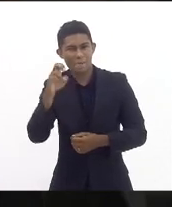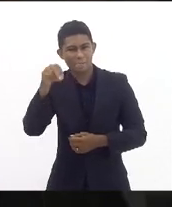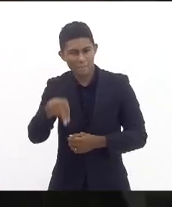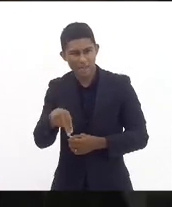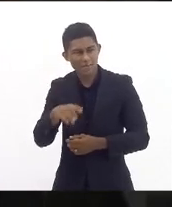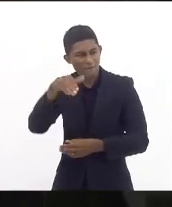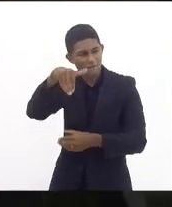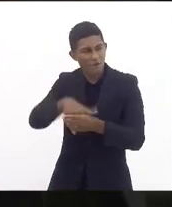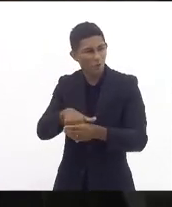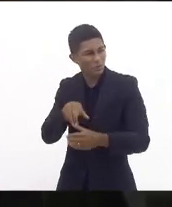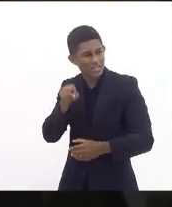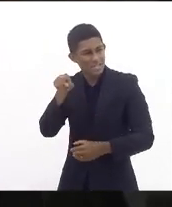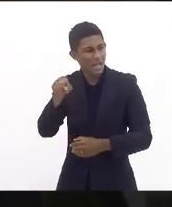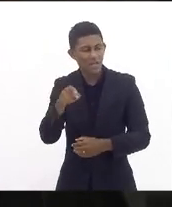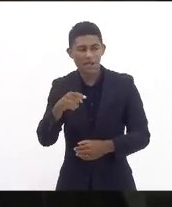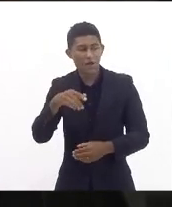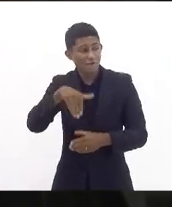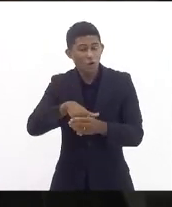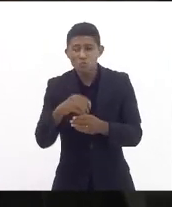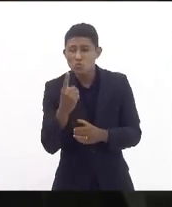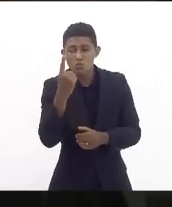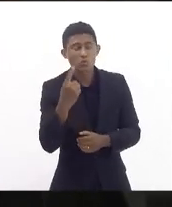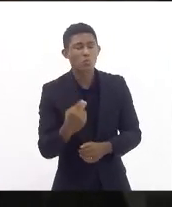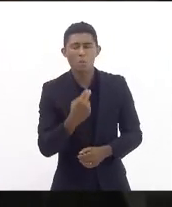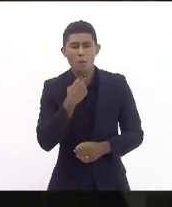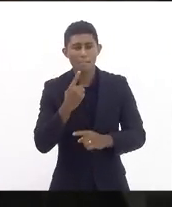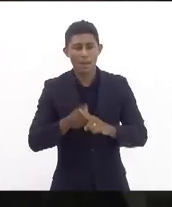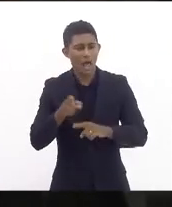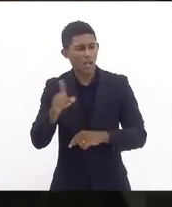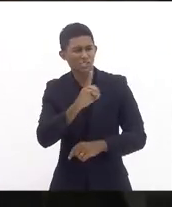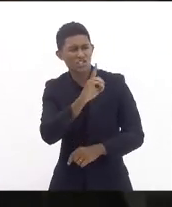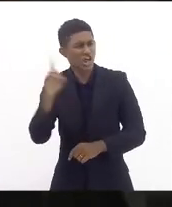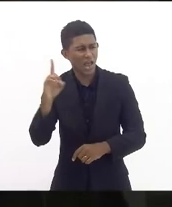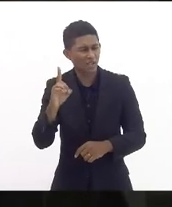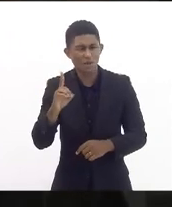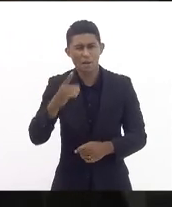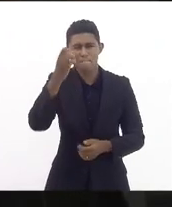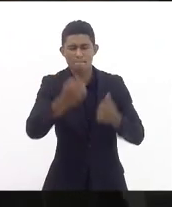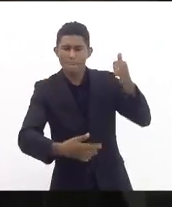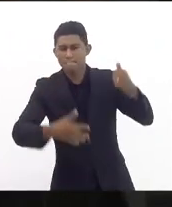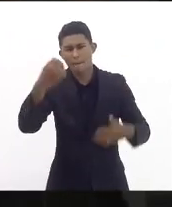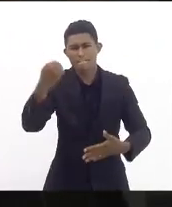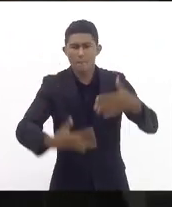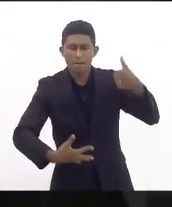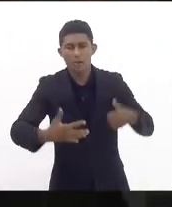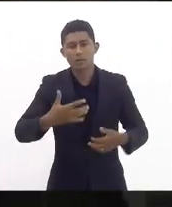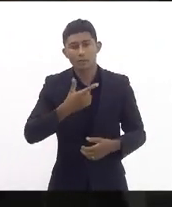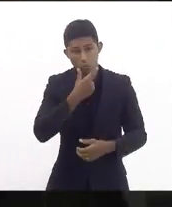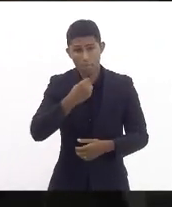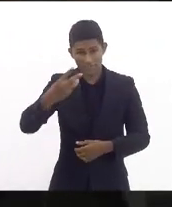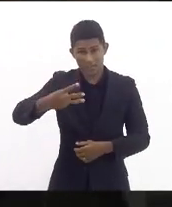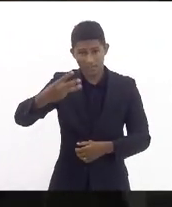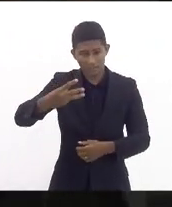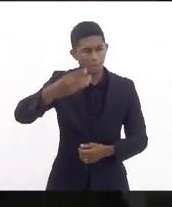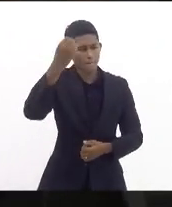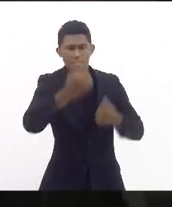que ela representa como candidata de direita babão isso disse o candidato